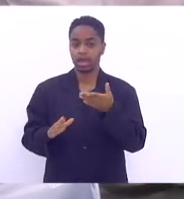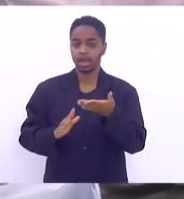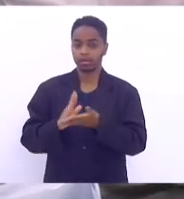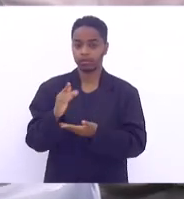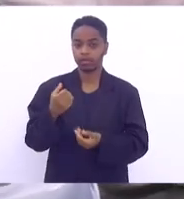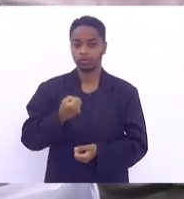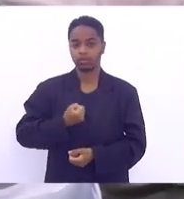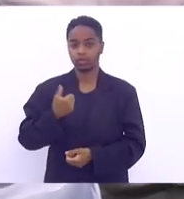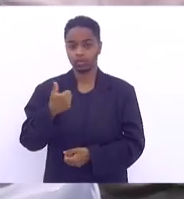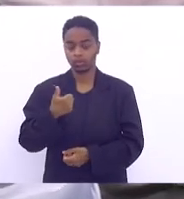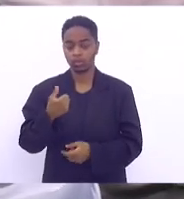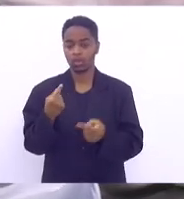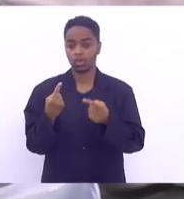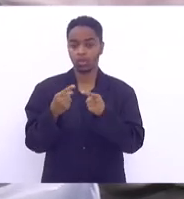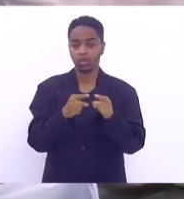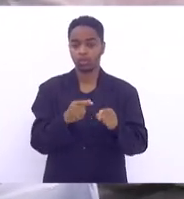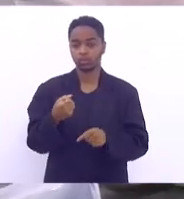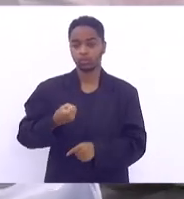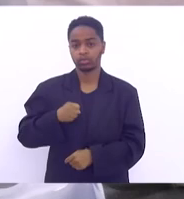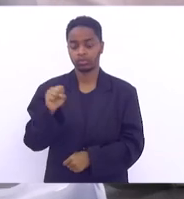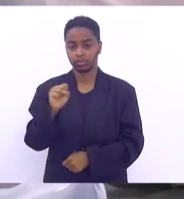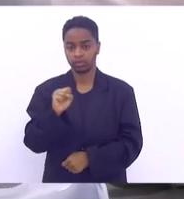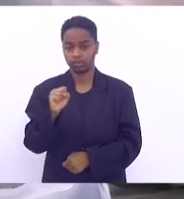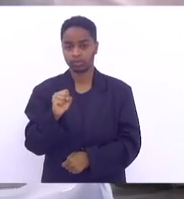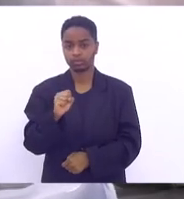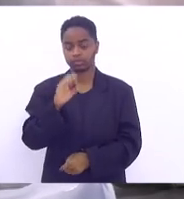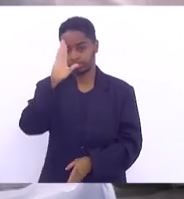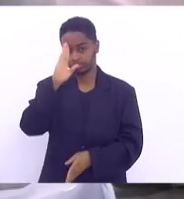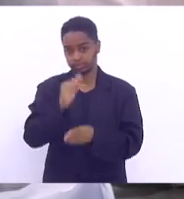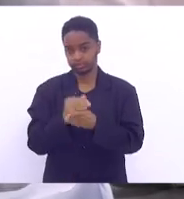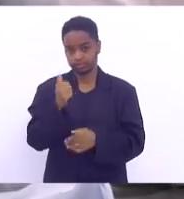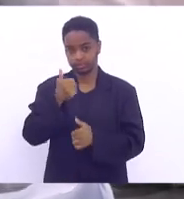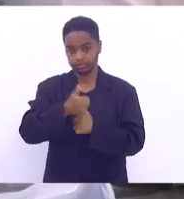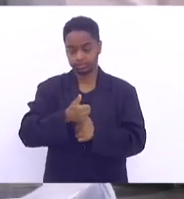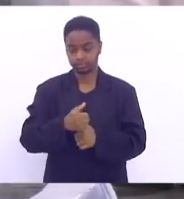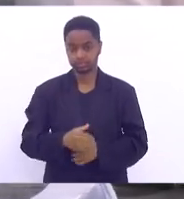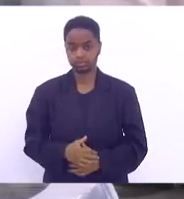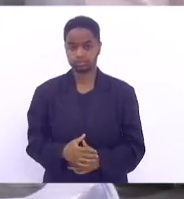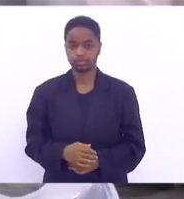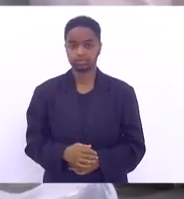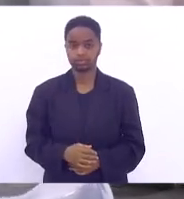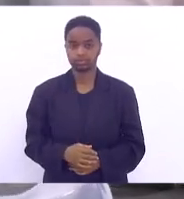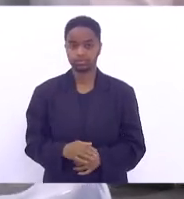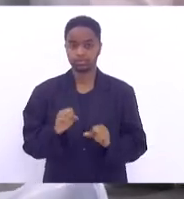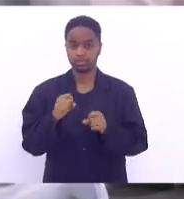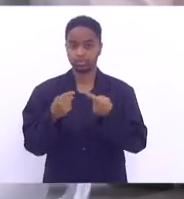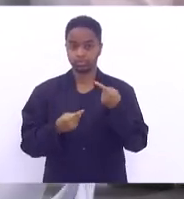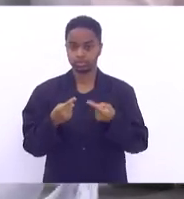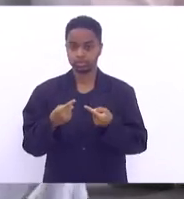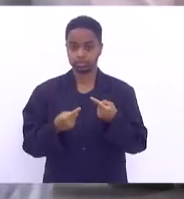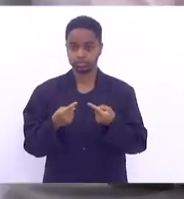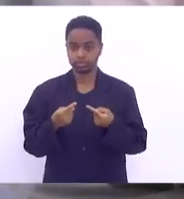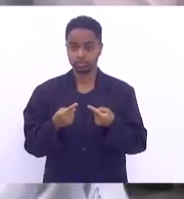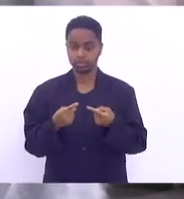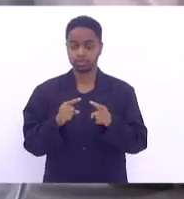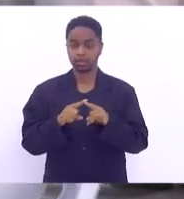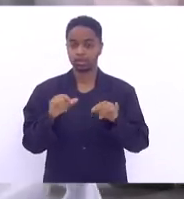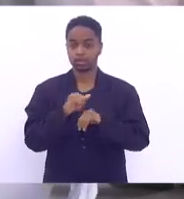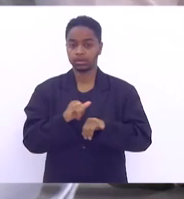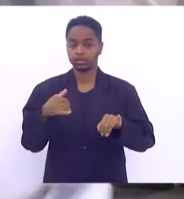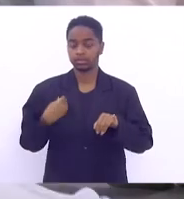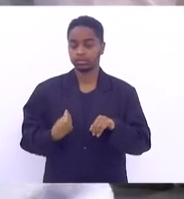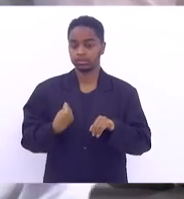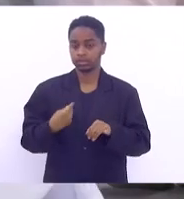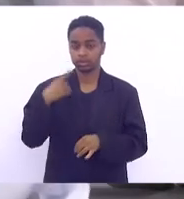1, contrário à emenda número 8, concluindo por substitutivo. Em discussão, não sem antes anunciar a presença e